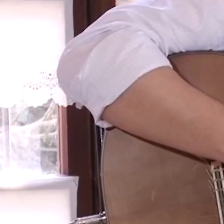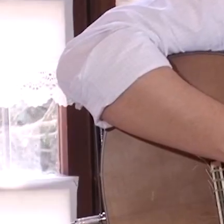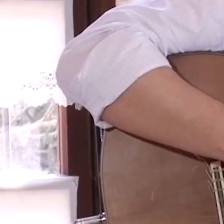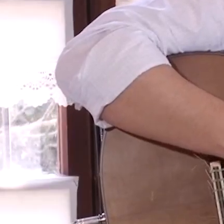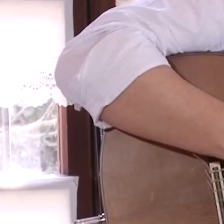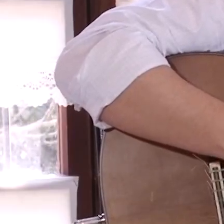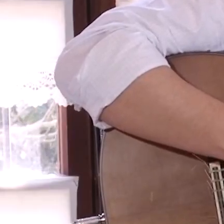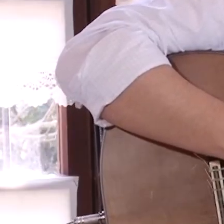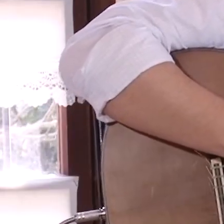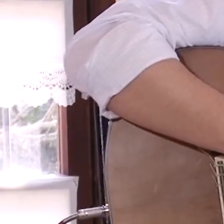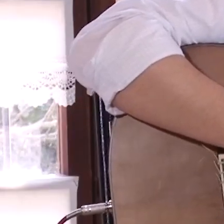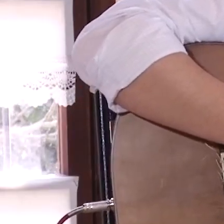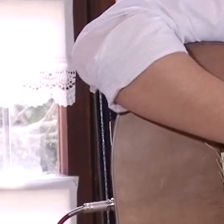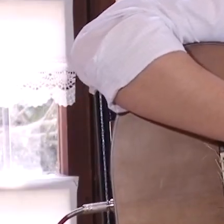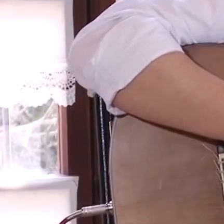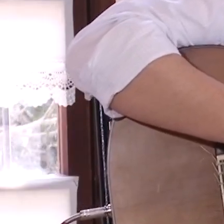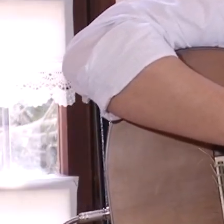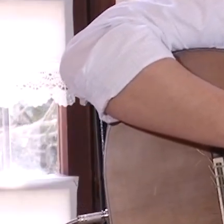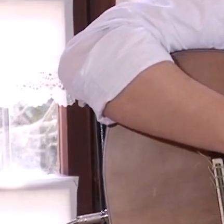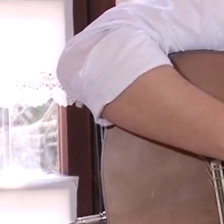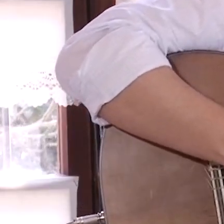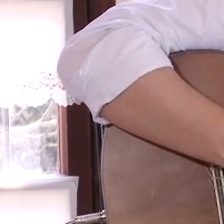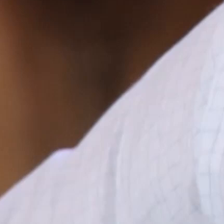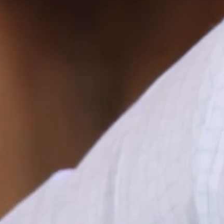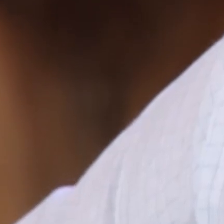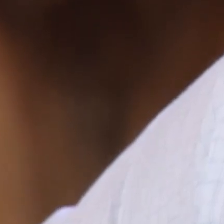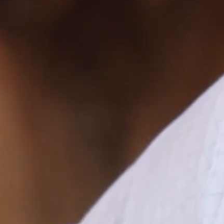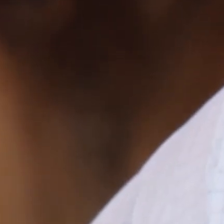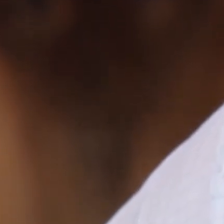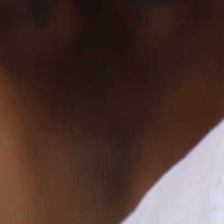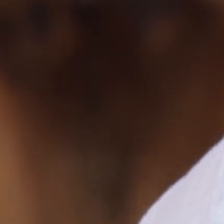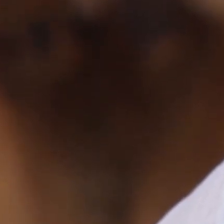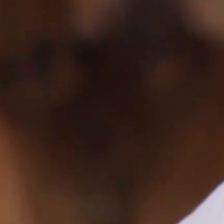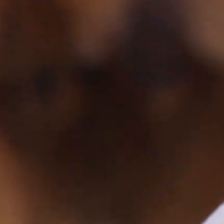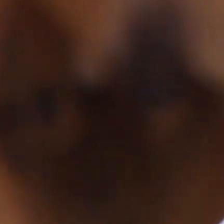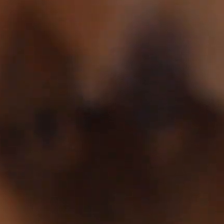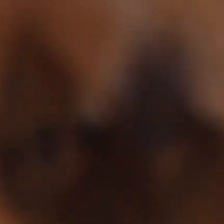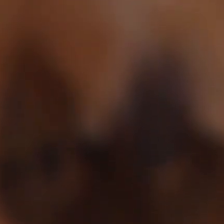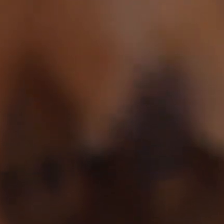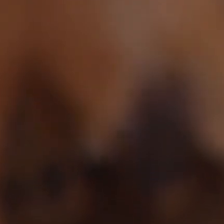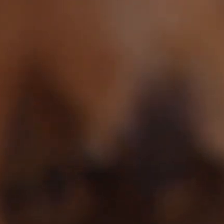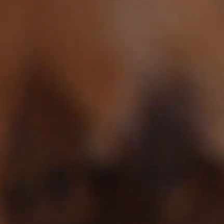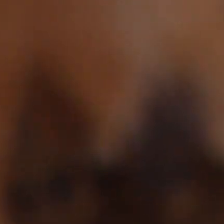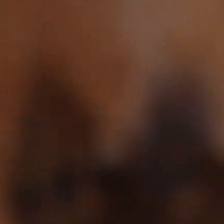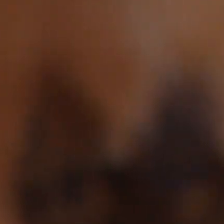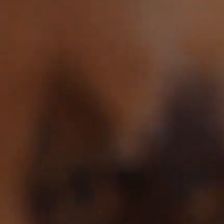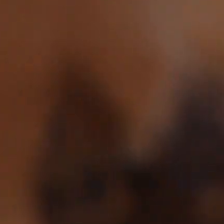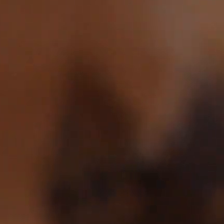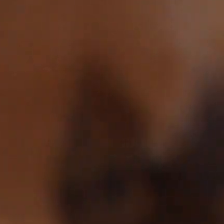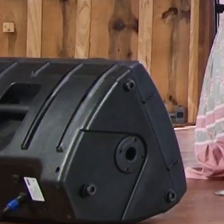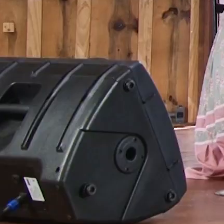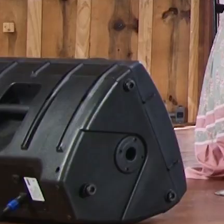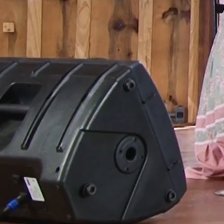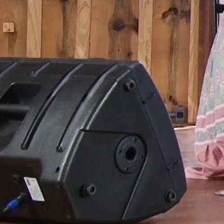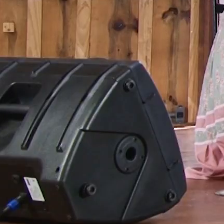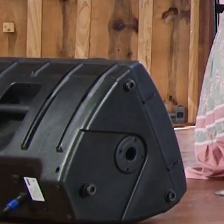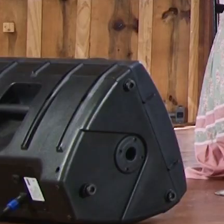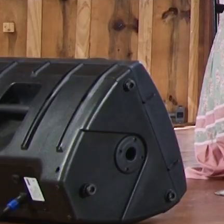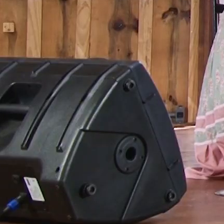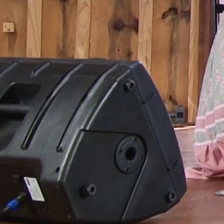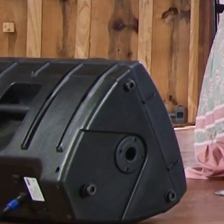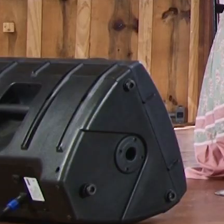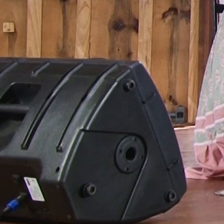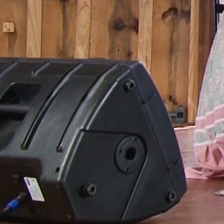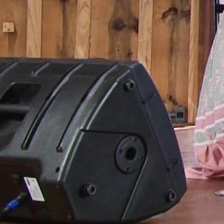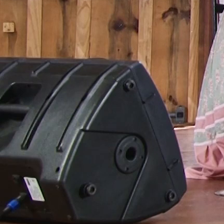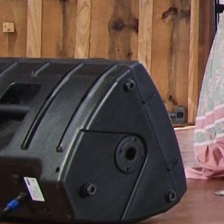pés roseteados de campo, ficar mais trigueiro com o sol de verão, fazer versos